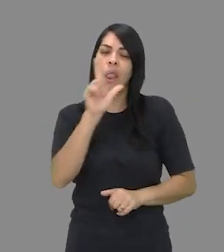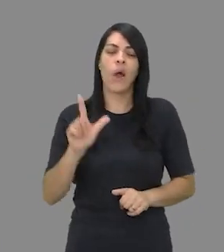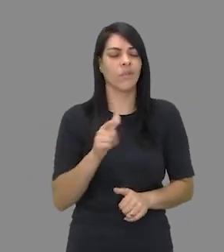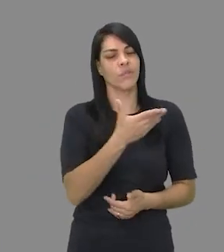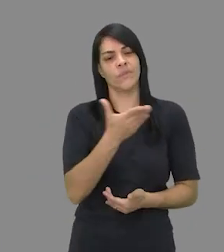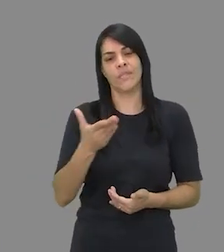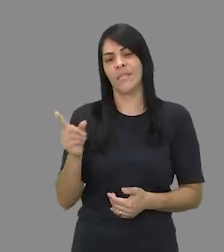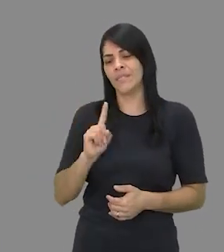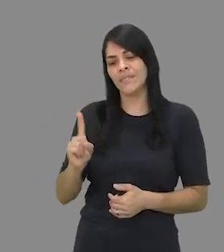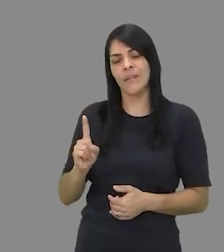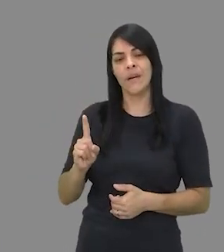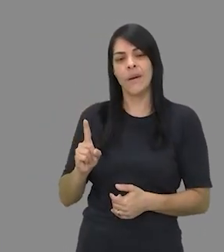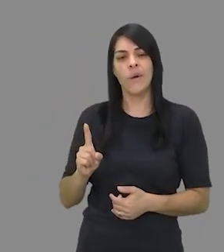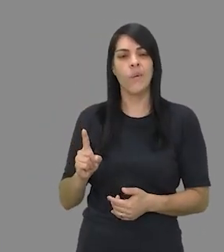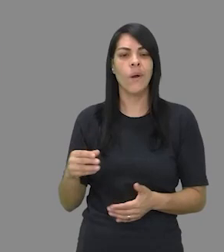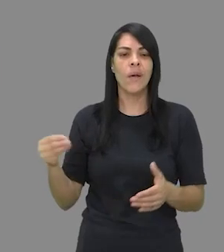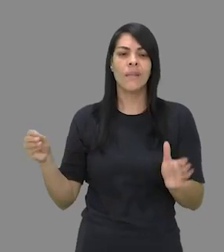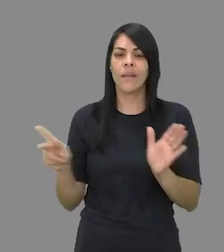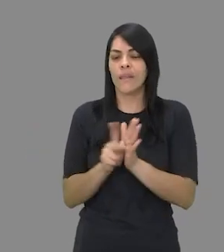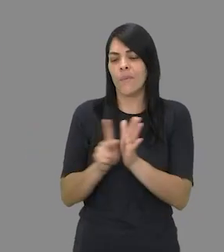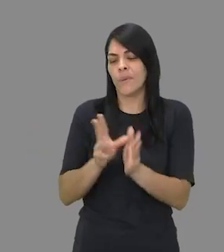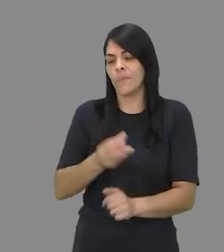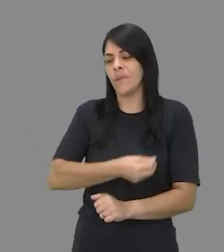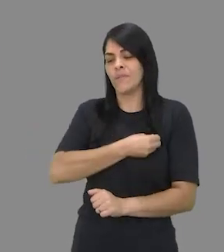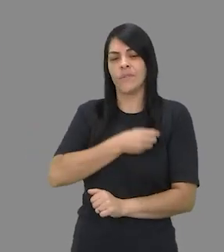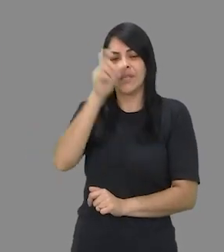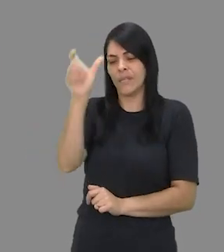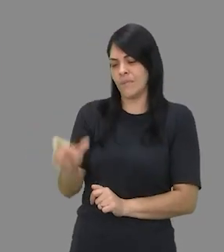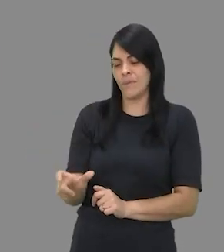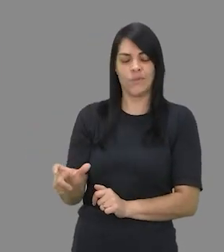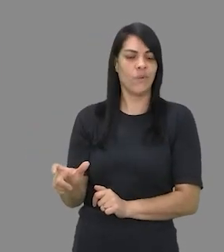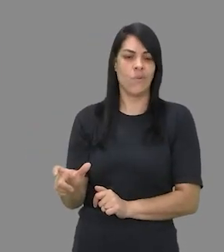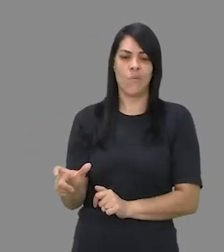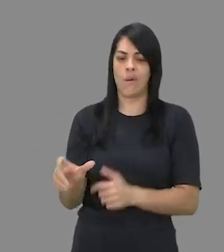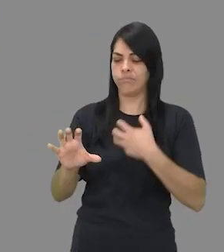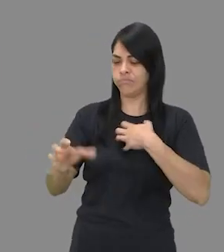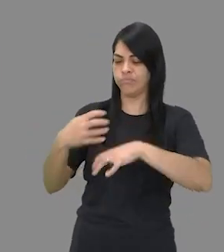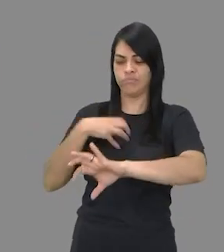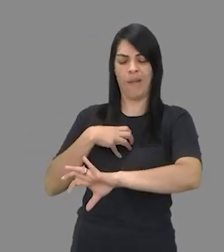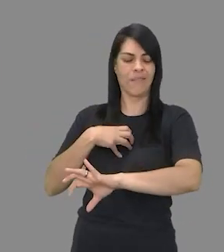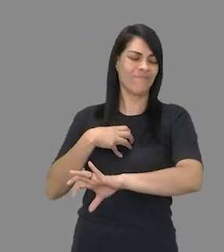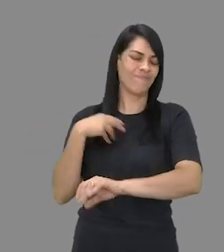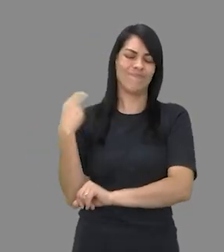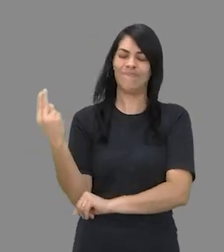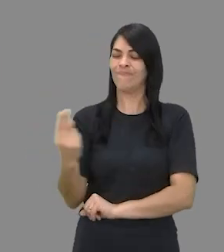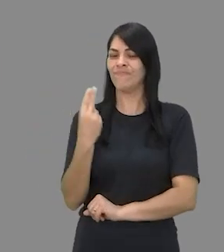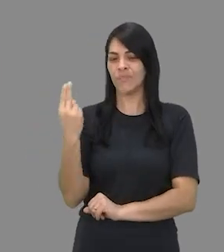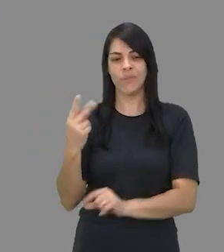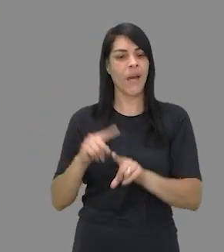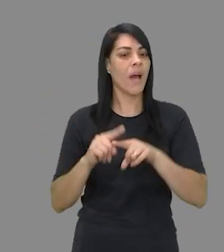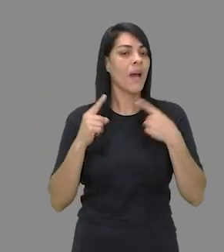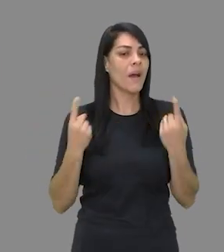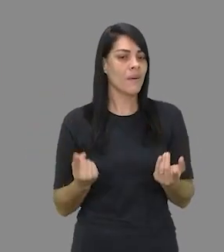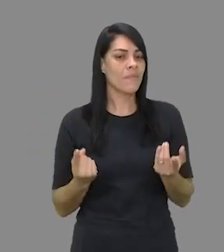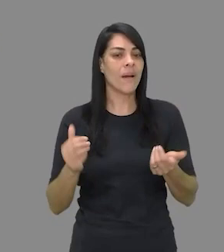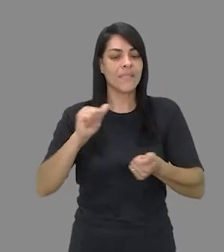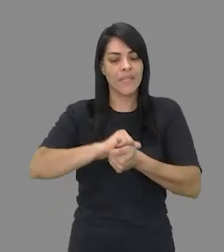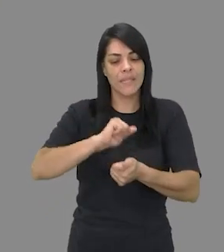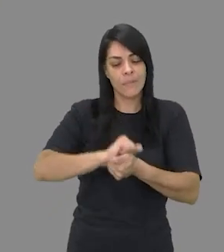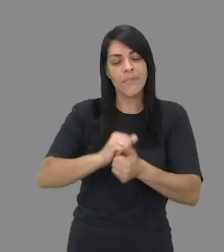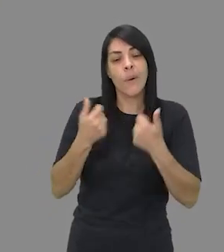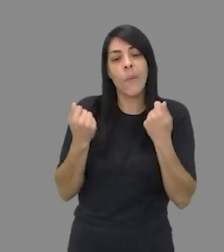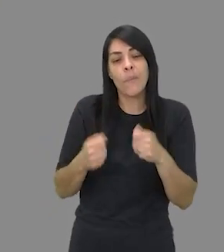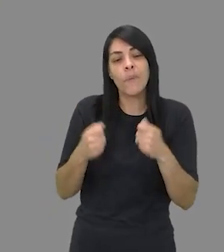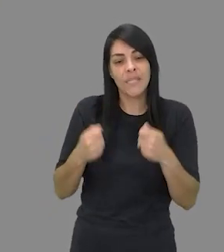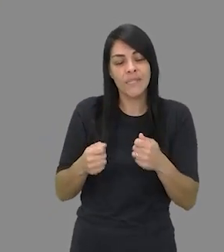né, na vida do colega, não vão conseguir sentir o real, né, daquela questão da adaptação. Mas